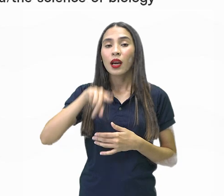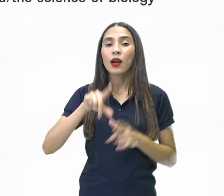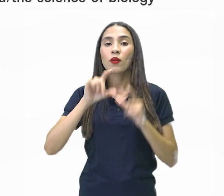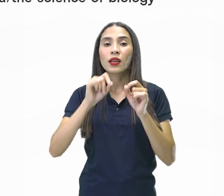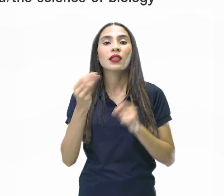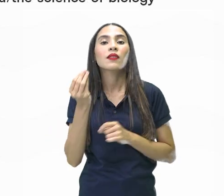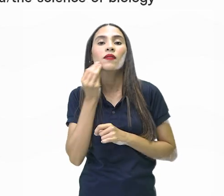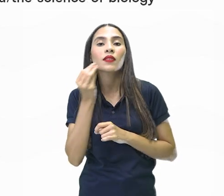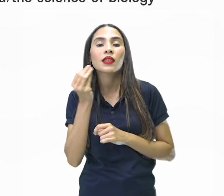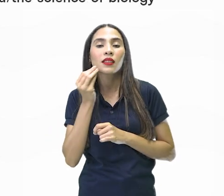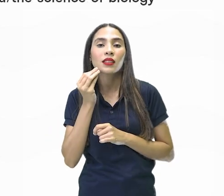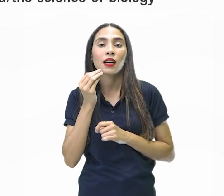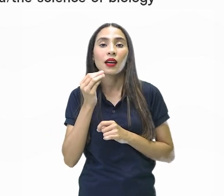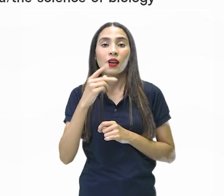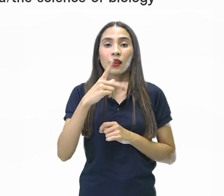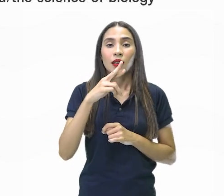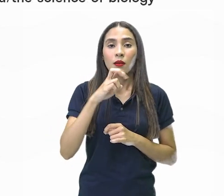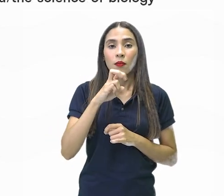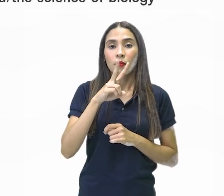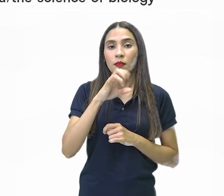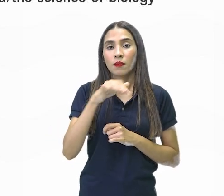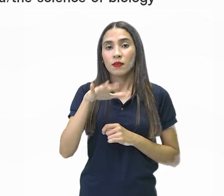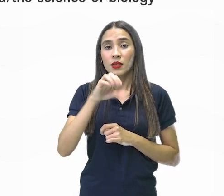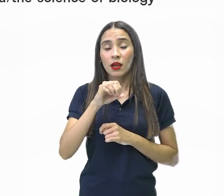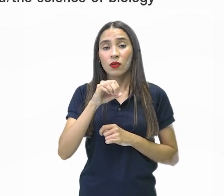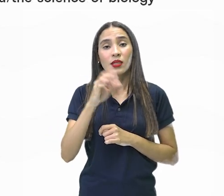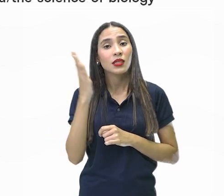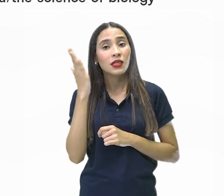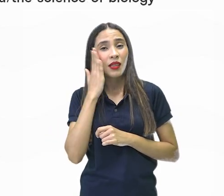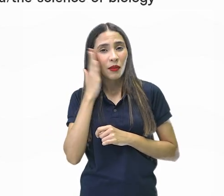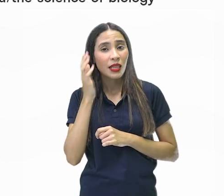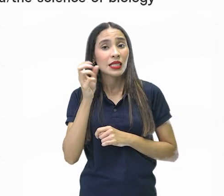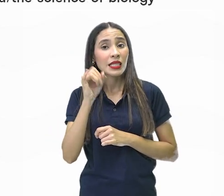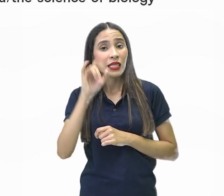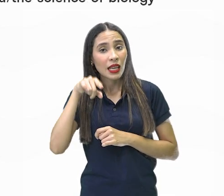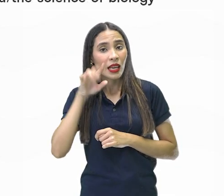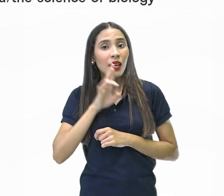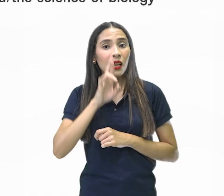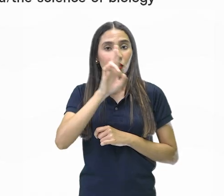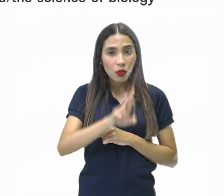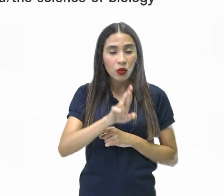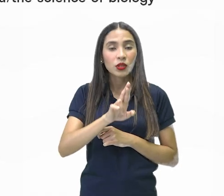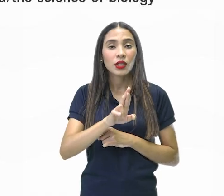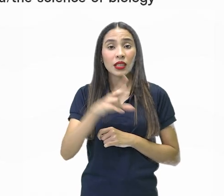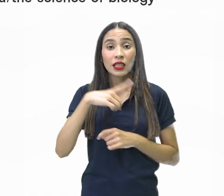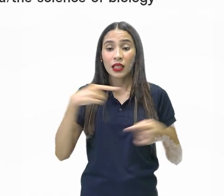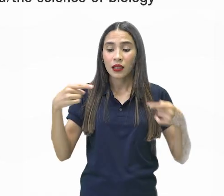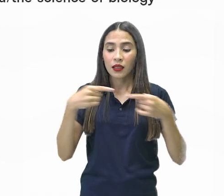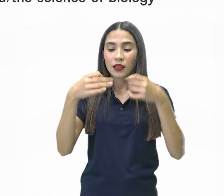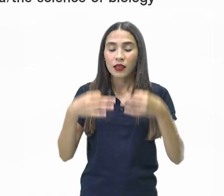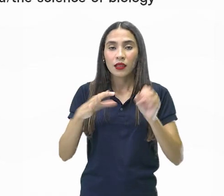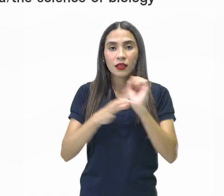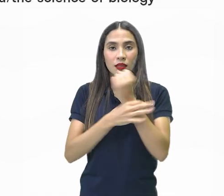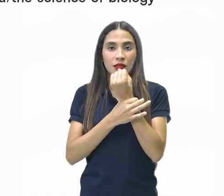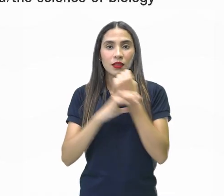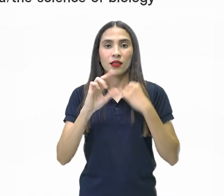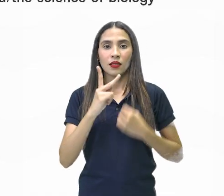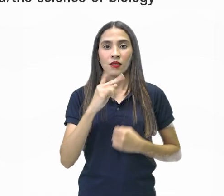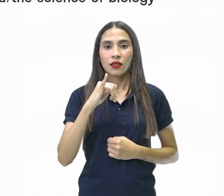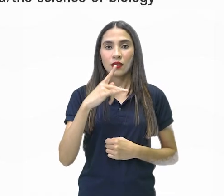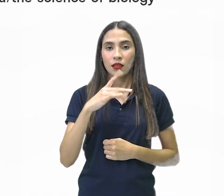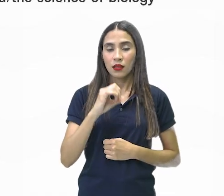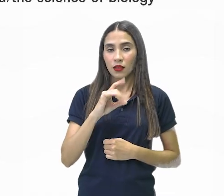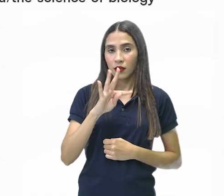passo é testar a previsão para saber se é uma resposta satisfatória para a